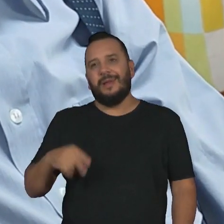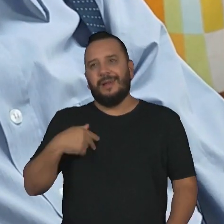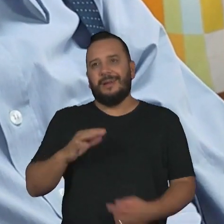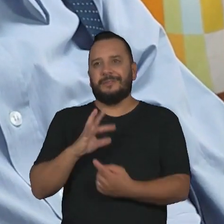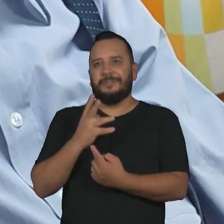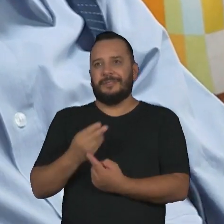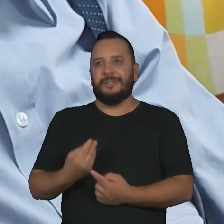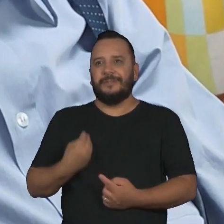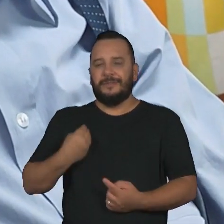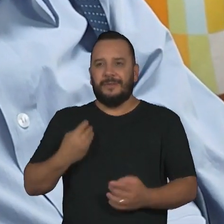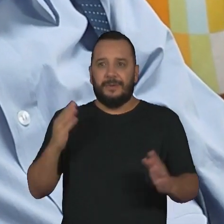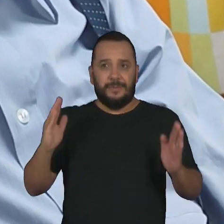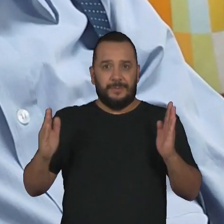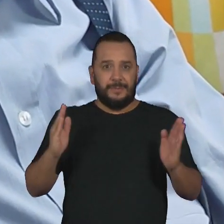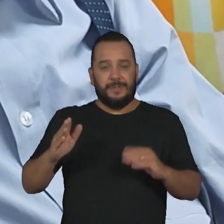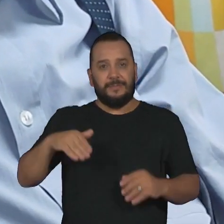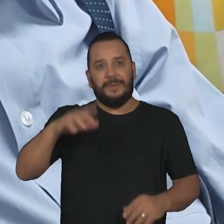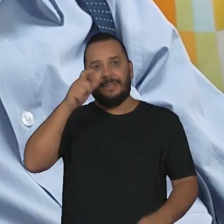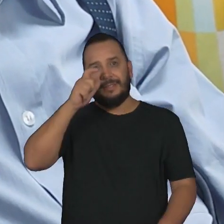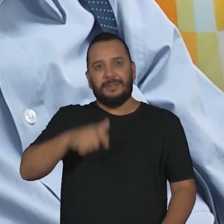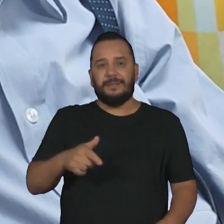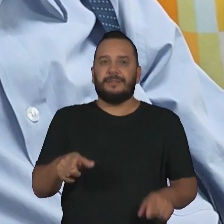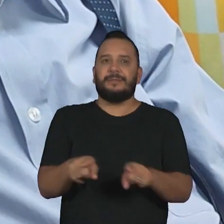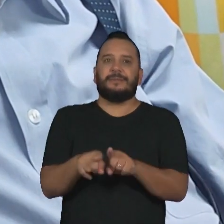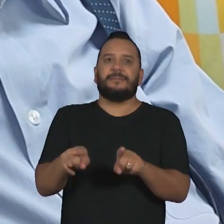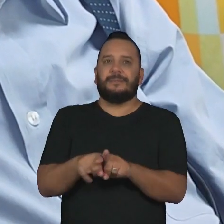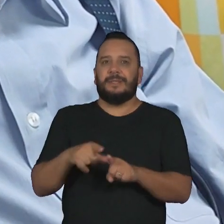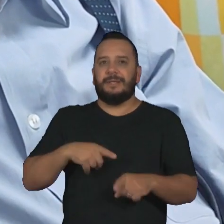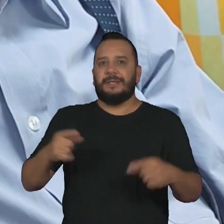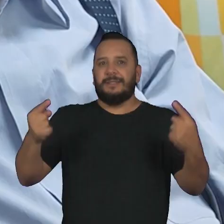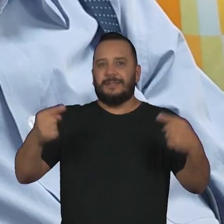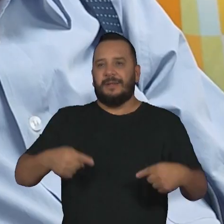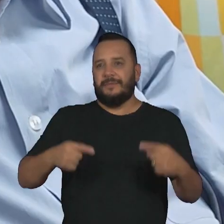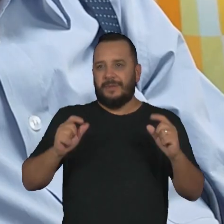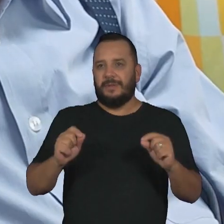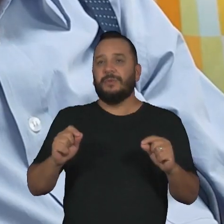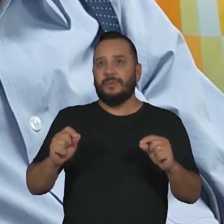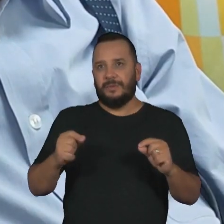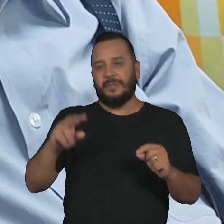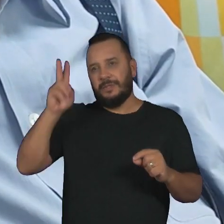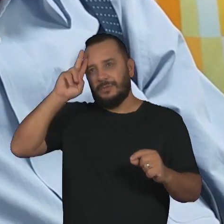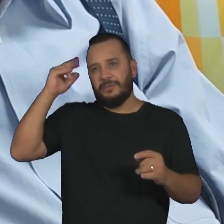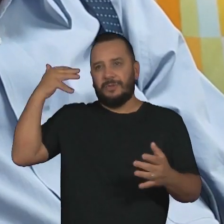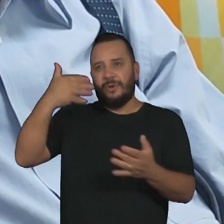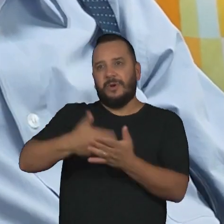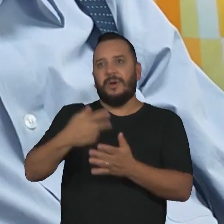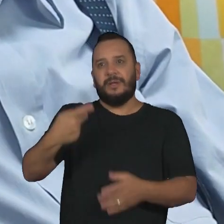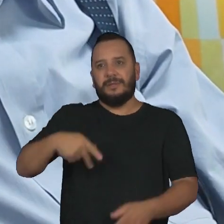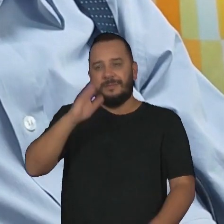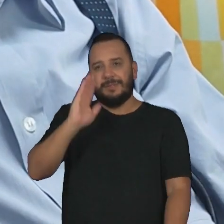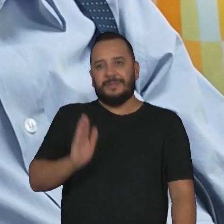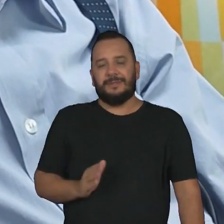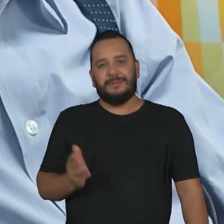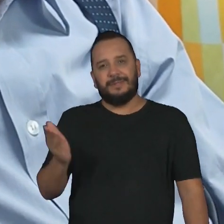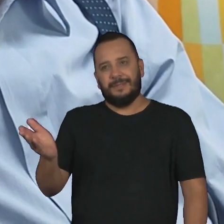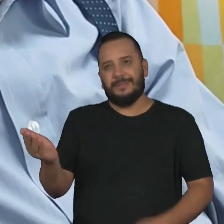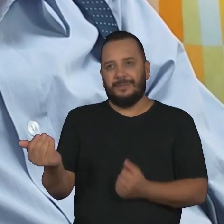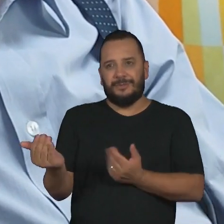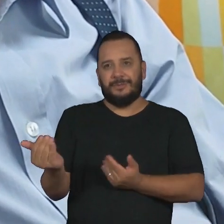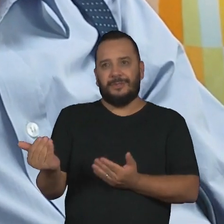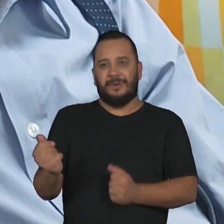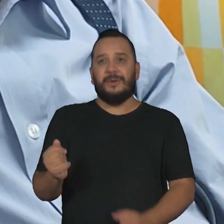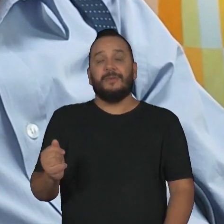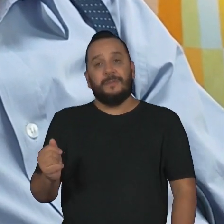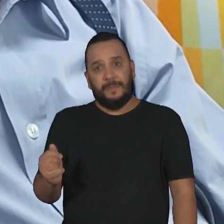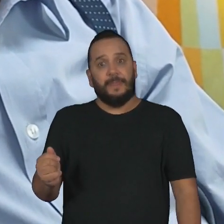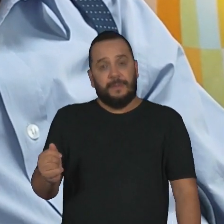mais interessantes e mais desafiadores da história recente do país. Ou seja, ele é muito jovem quando tem o golpe